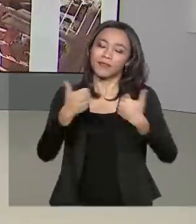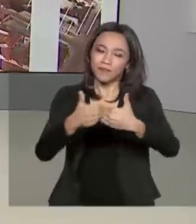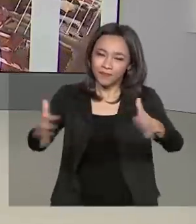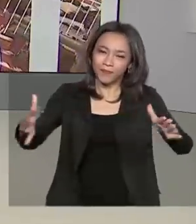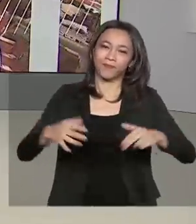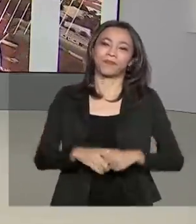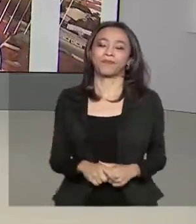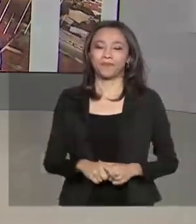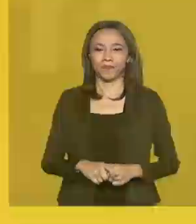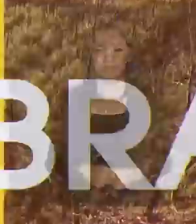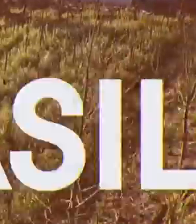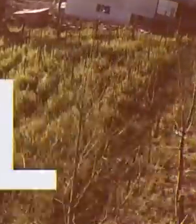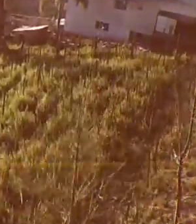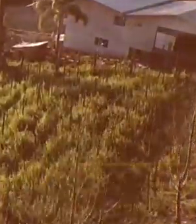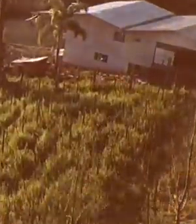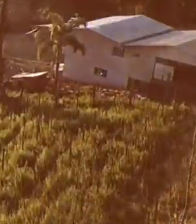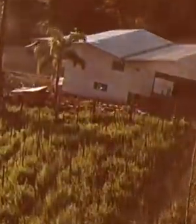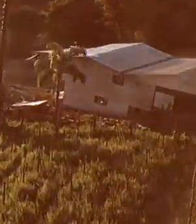começa agora.